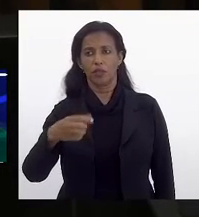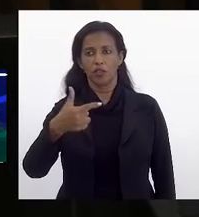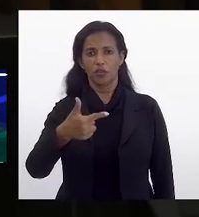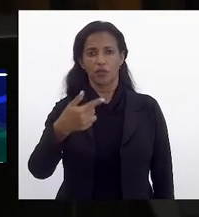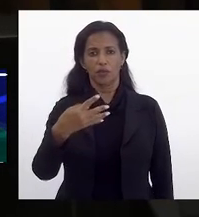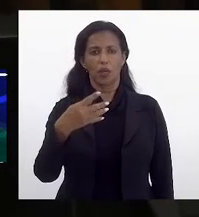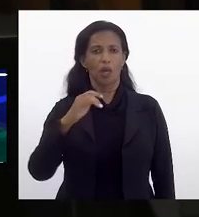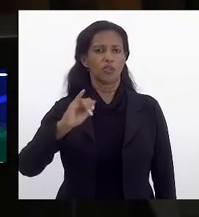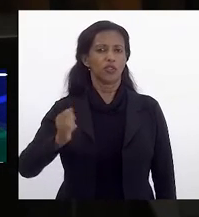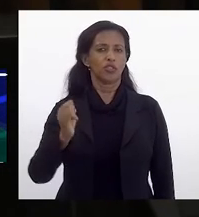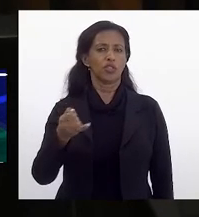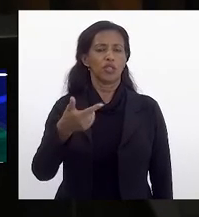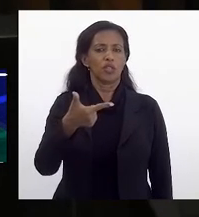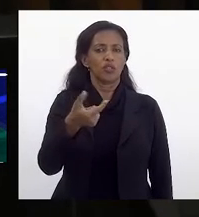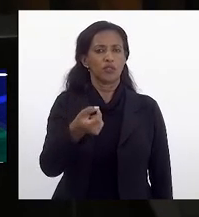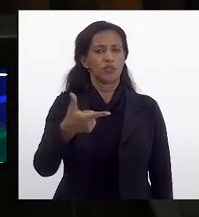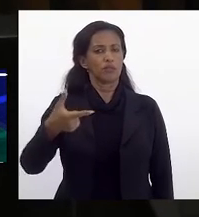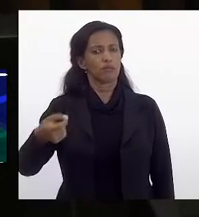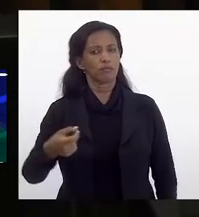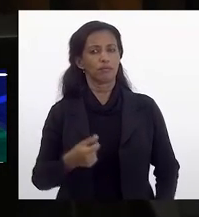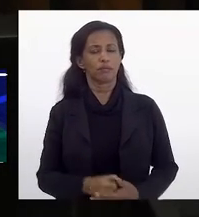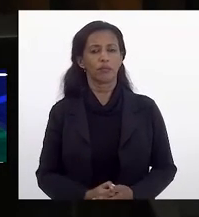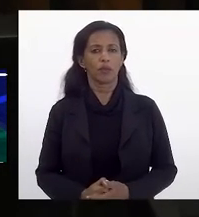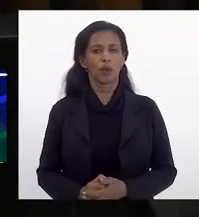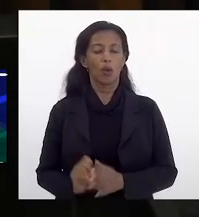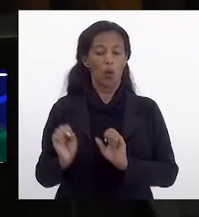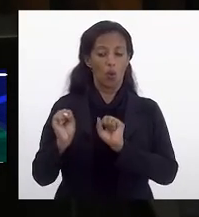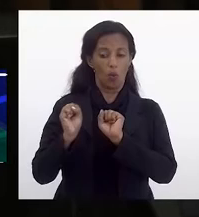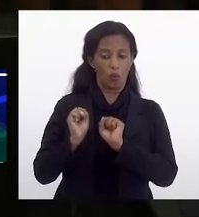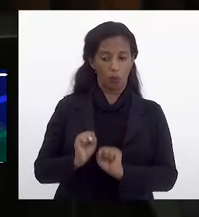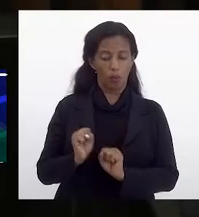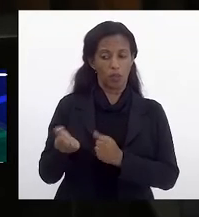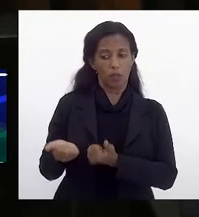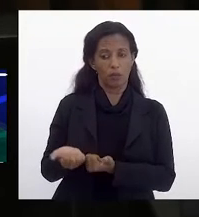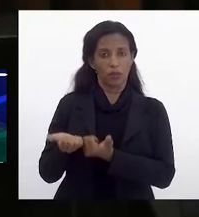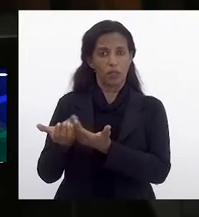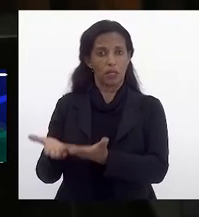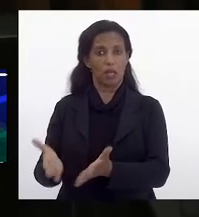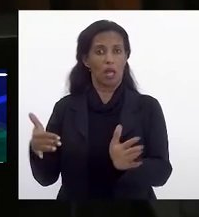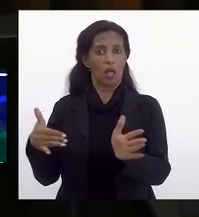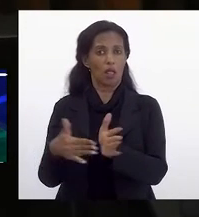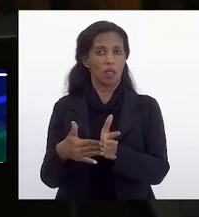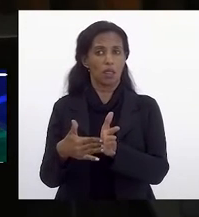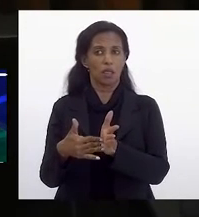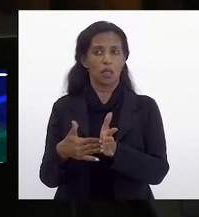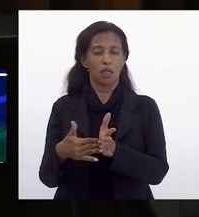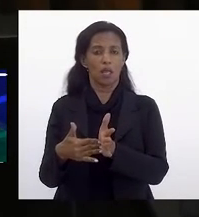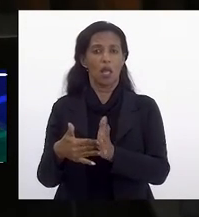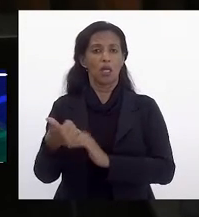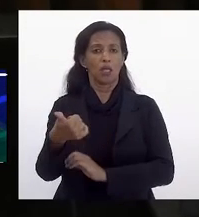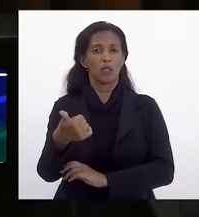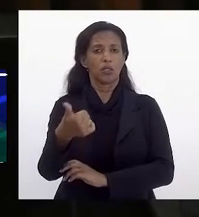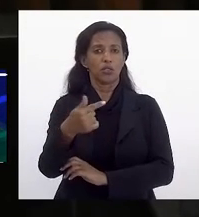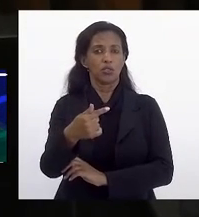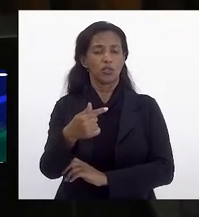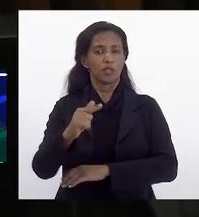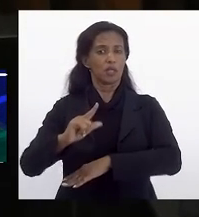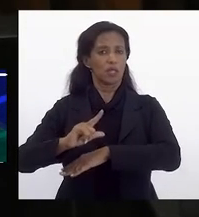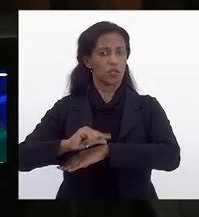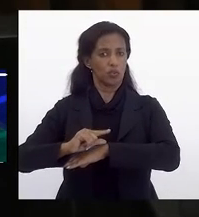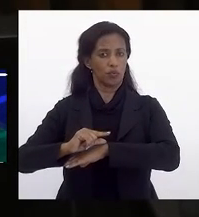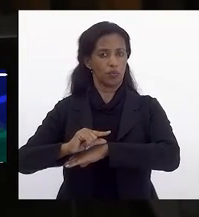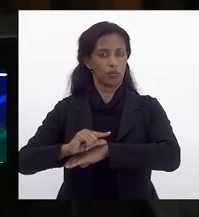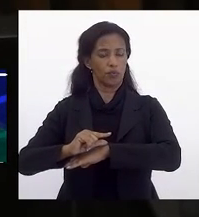de janeiro de 2020, poderão ser entregues até às 17